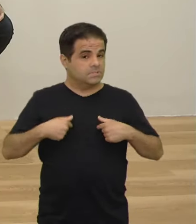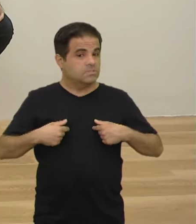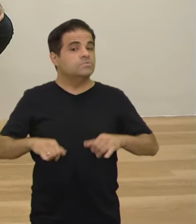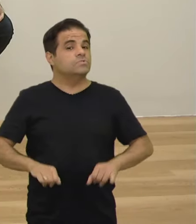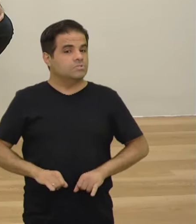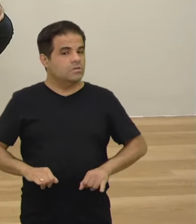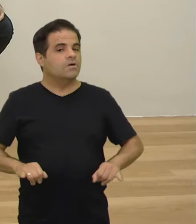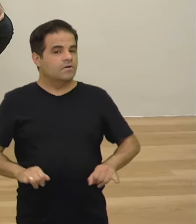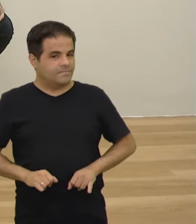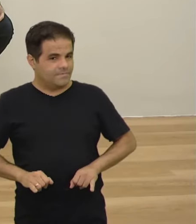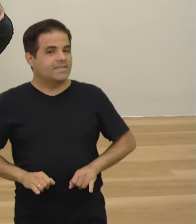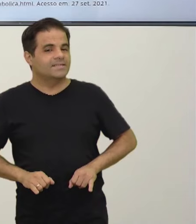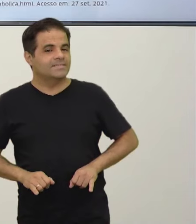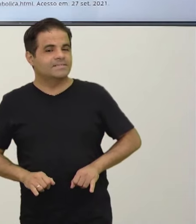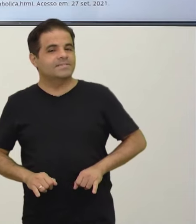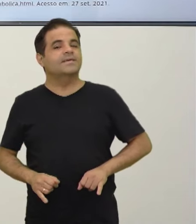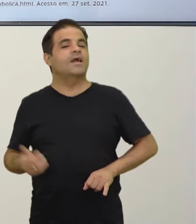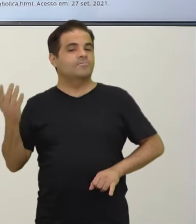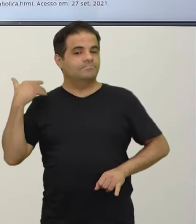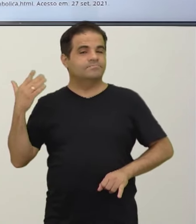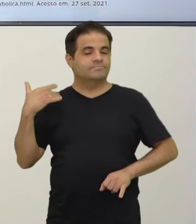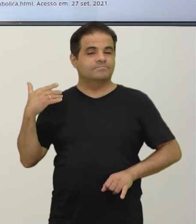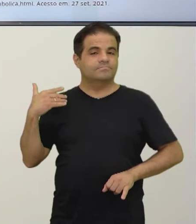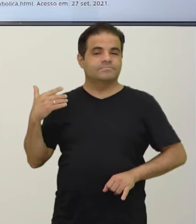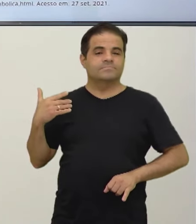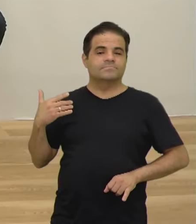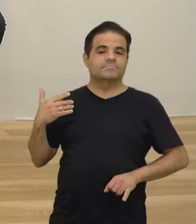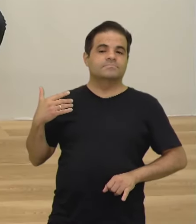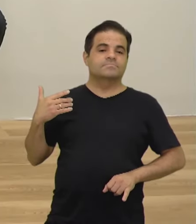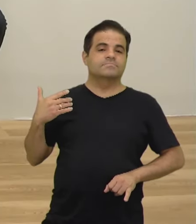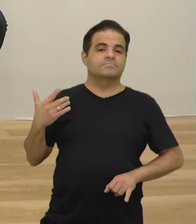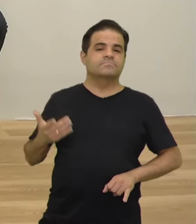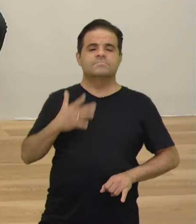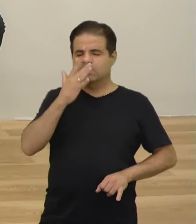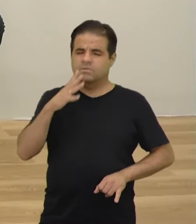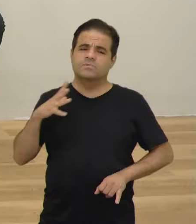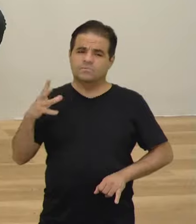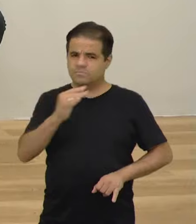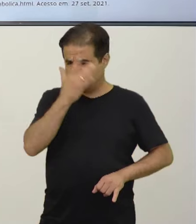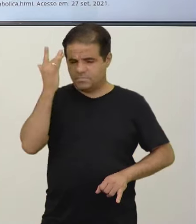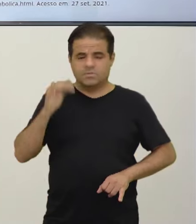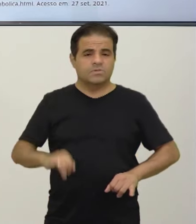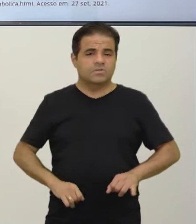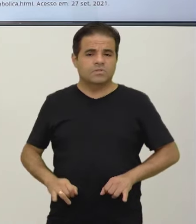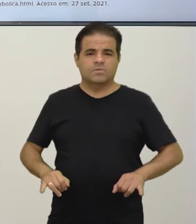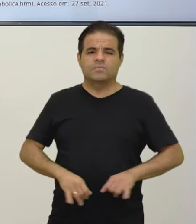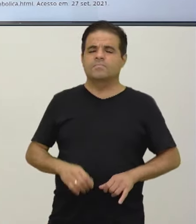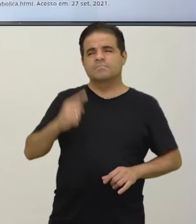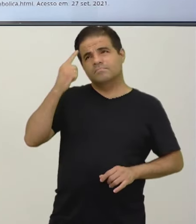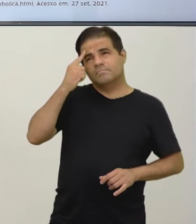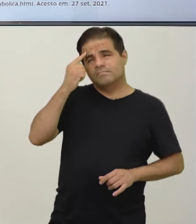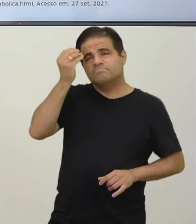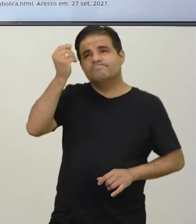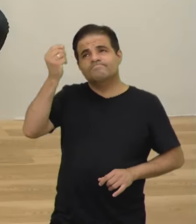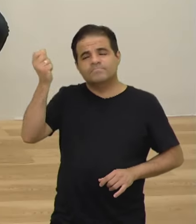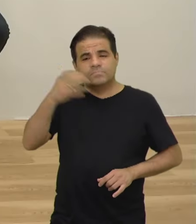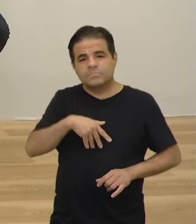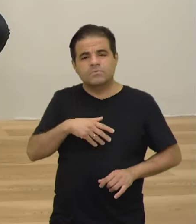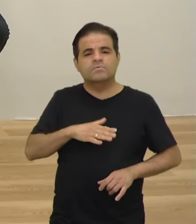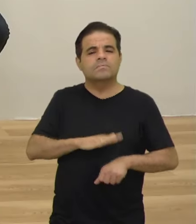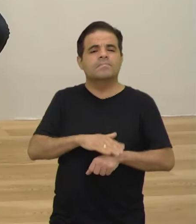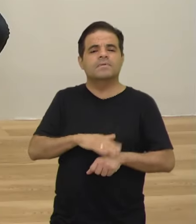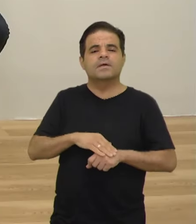tipo de violência há algum tempo. E quem não sofreu, né, Fabi? Quem não sofreu? Mas como tá muito fresco na minha memória, eu falei